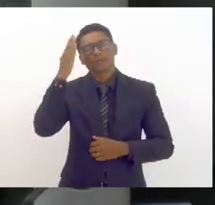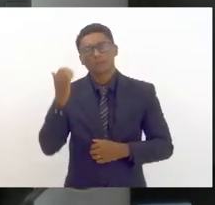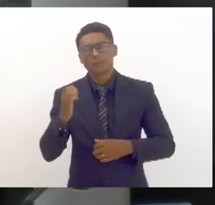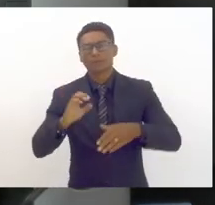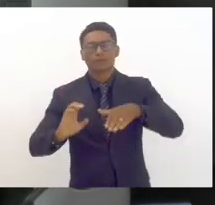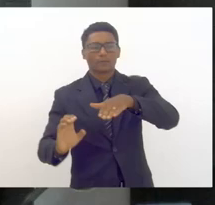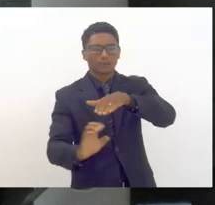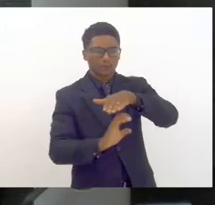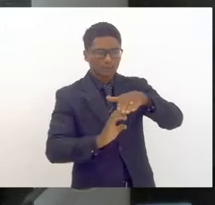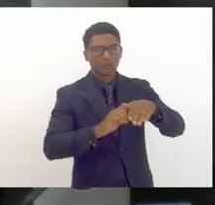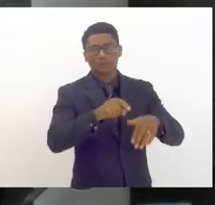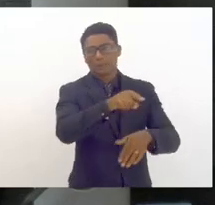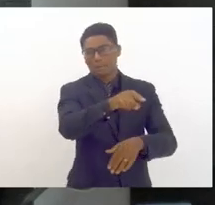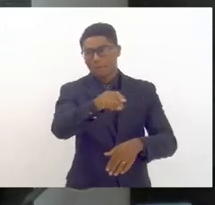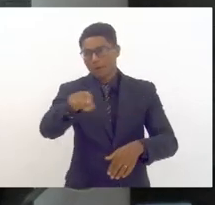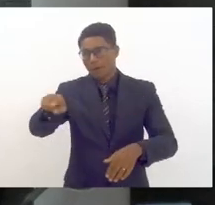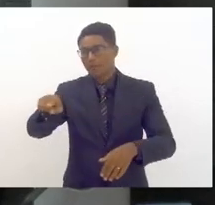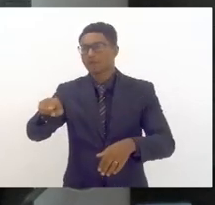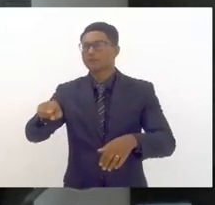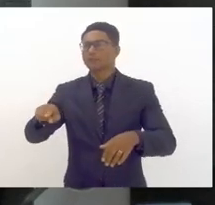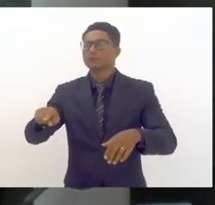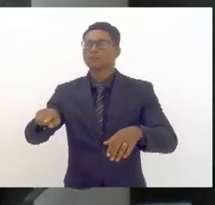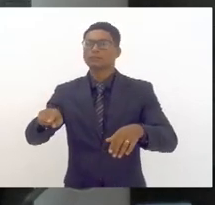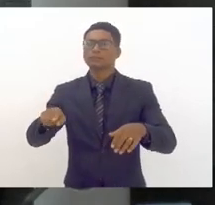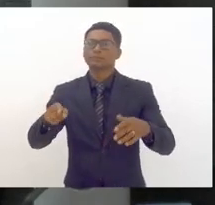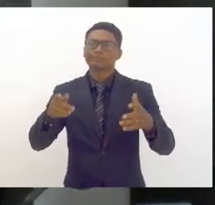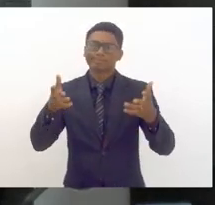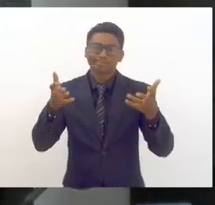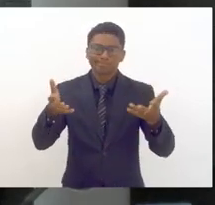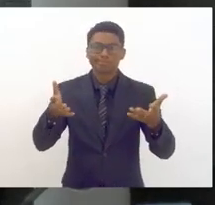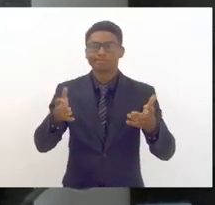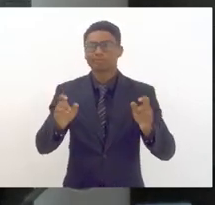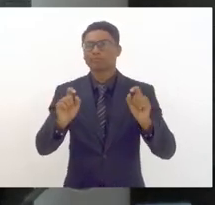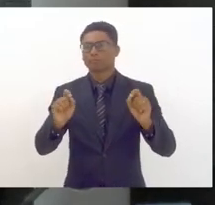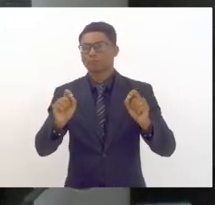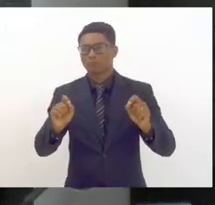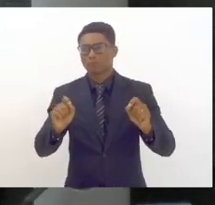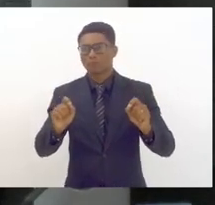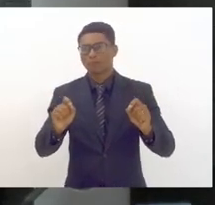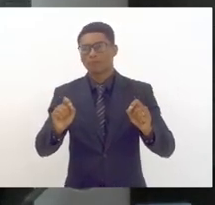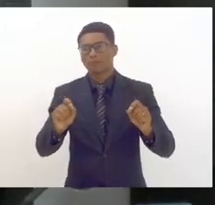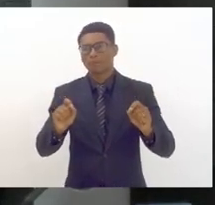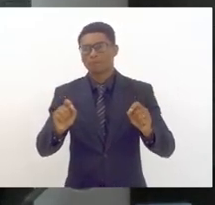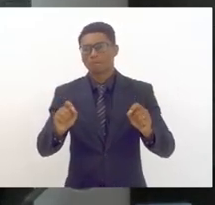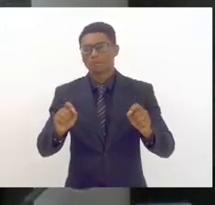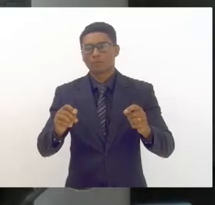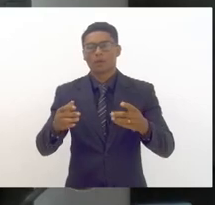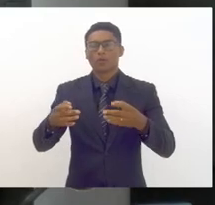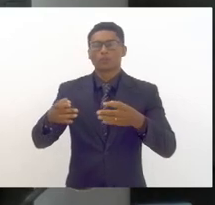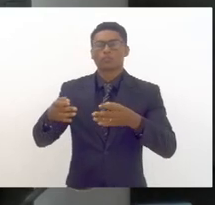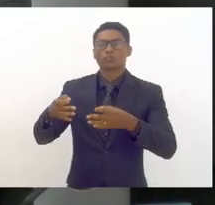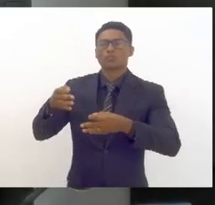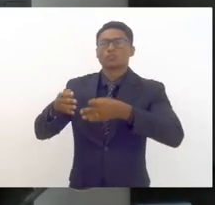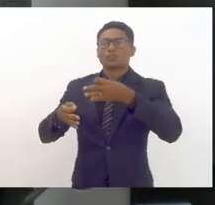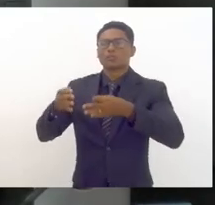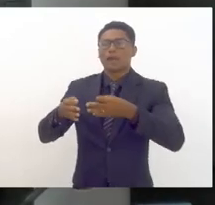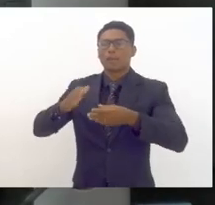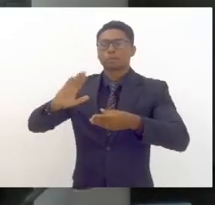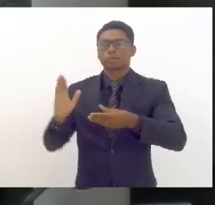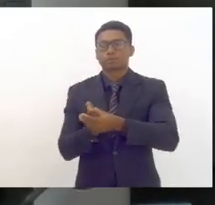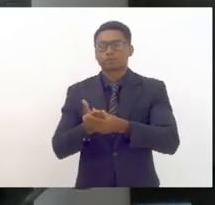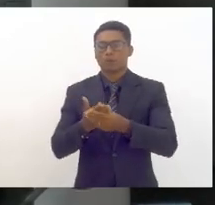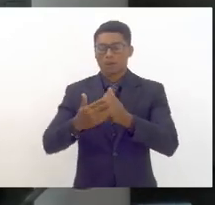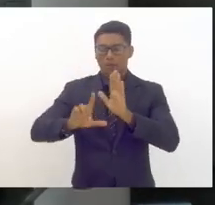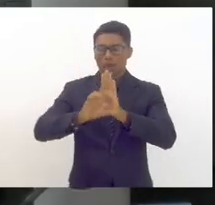como vocês também, eles colocaram a intenção de entrar judicialmente, não contra a lei propriamente dito, porque